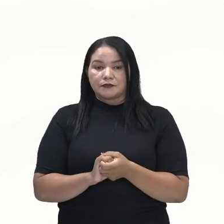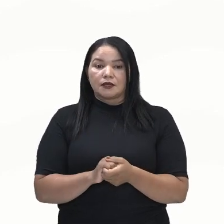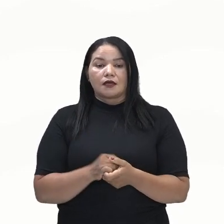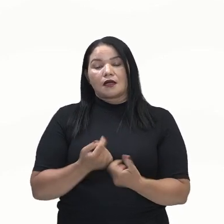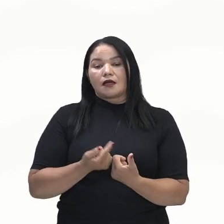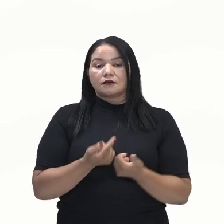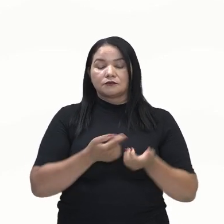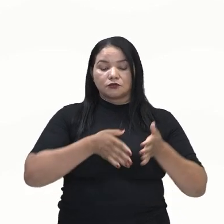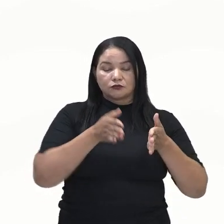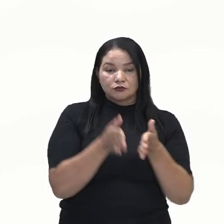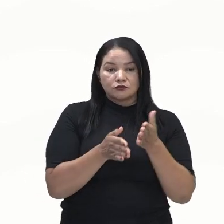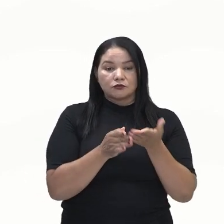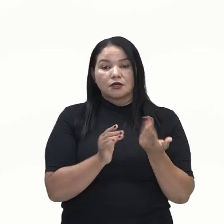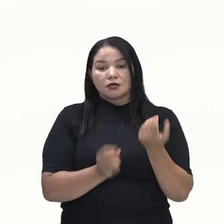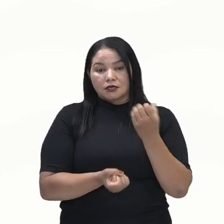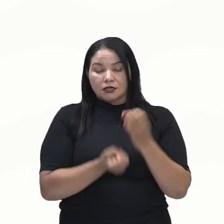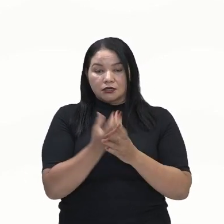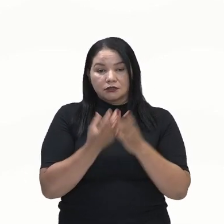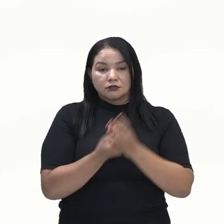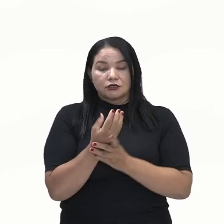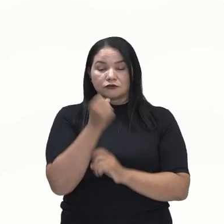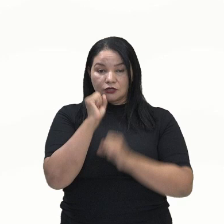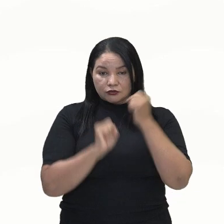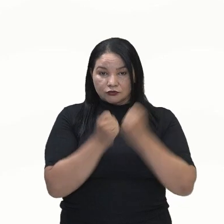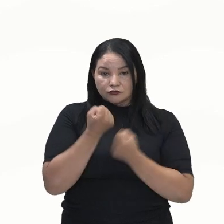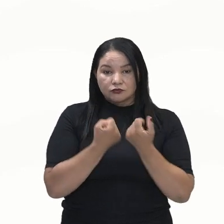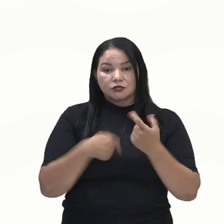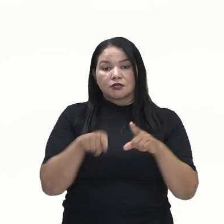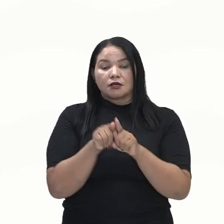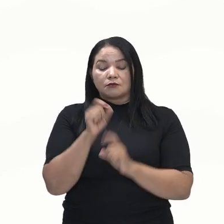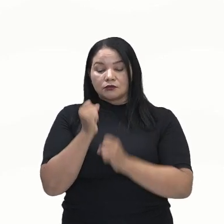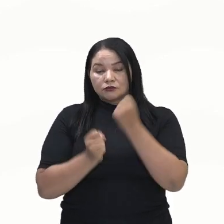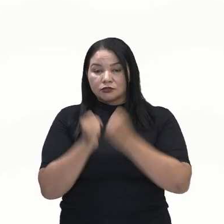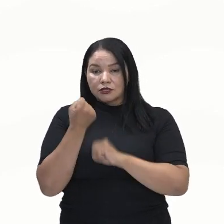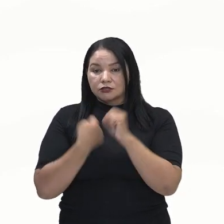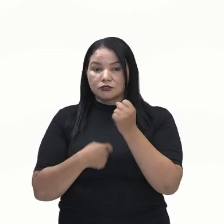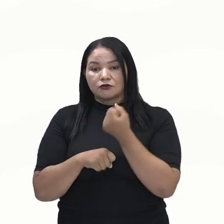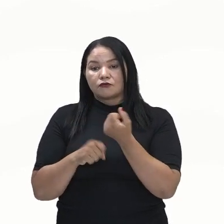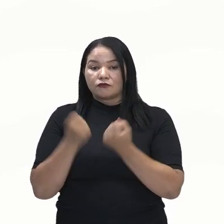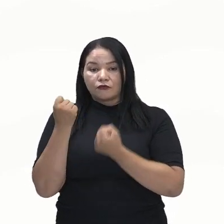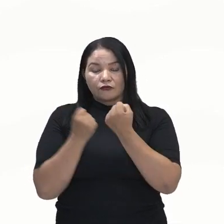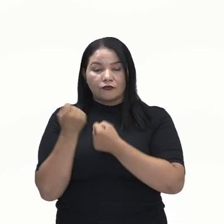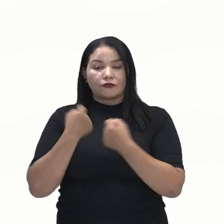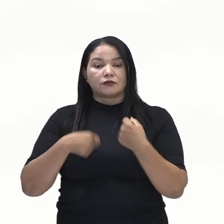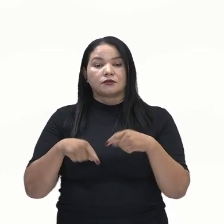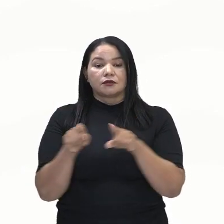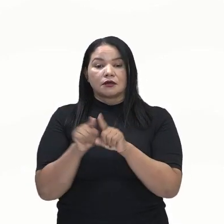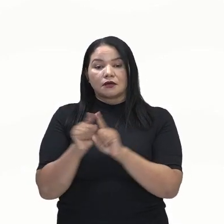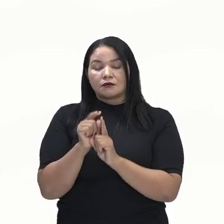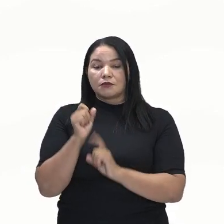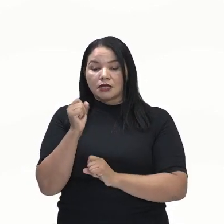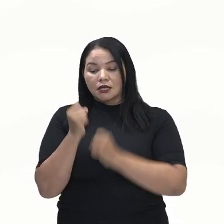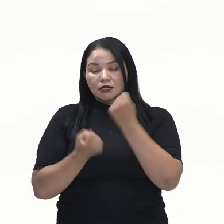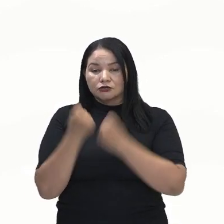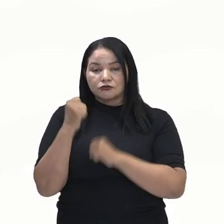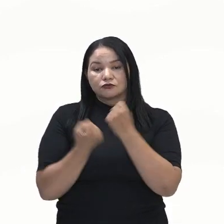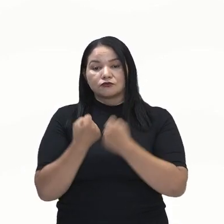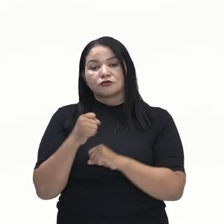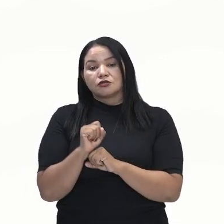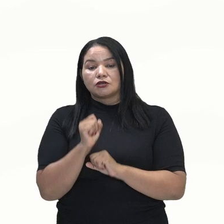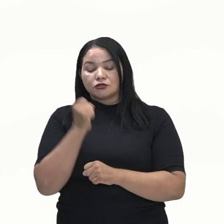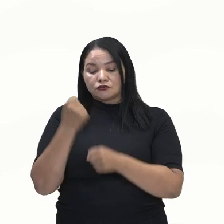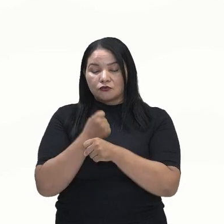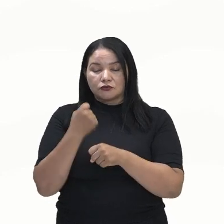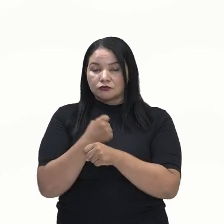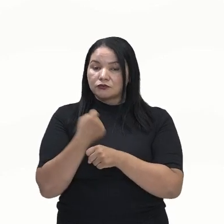indústria siderúrgica, a questão da industrialização automobilística e também a questão da indústria de construção